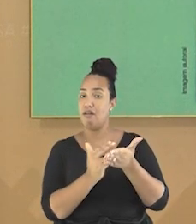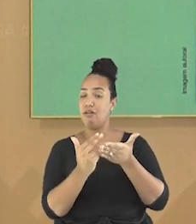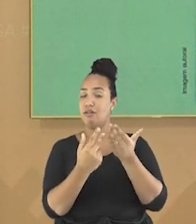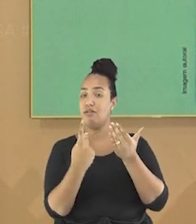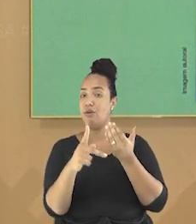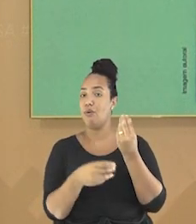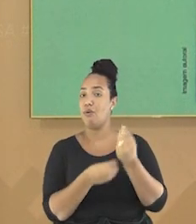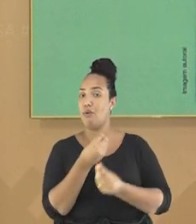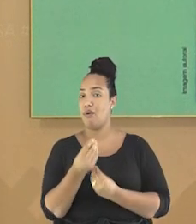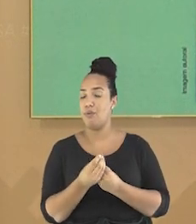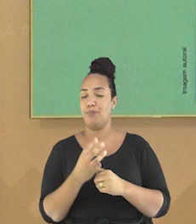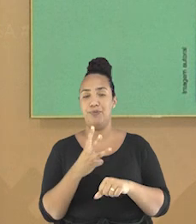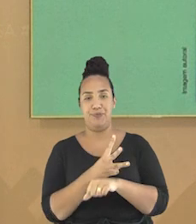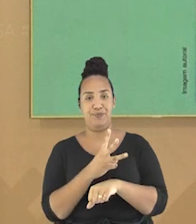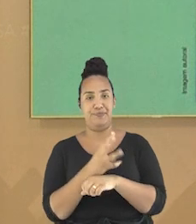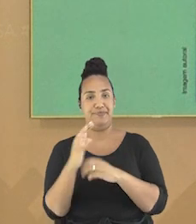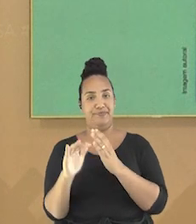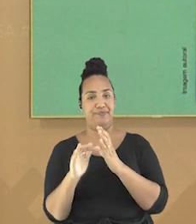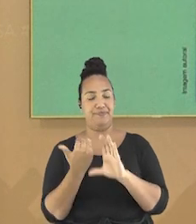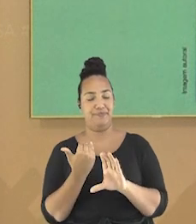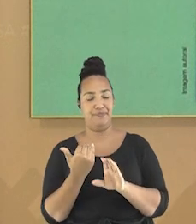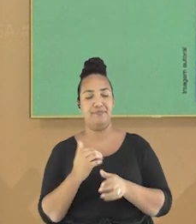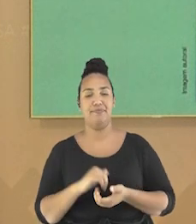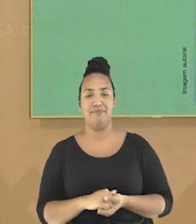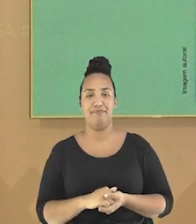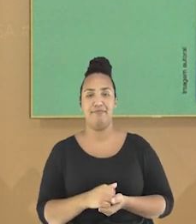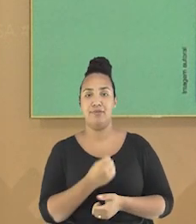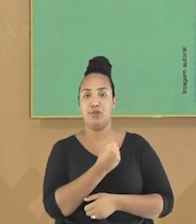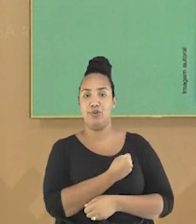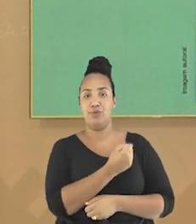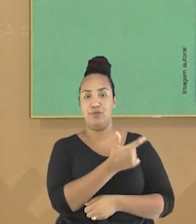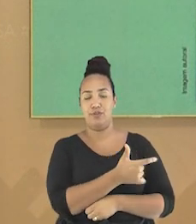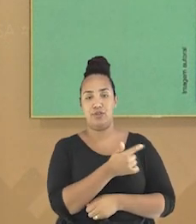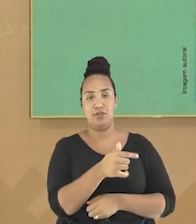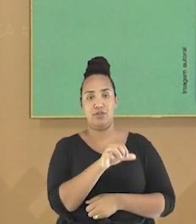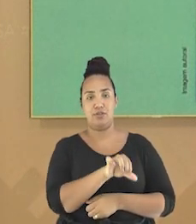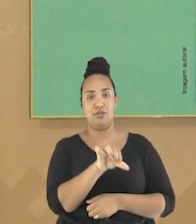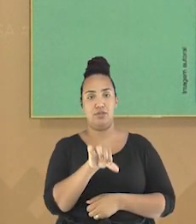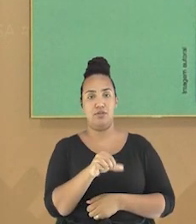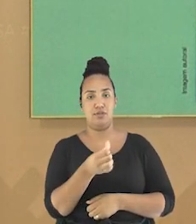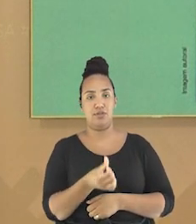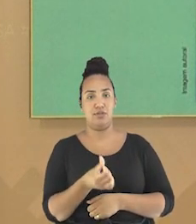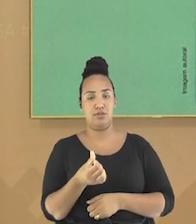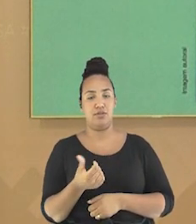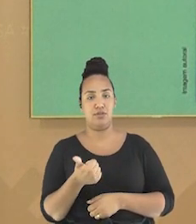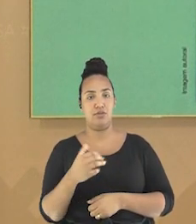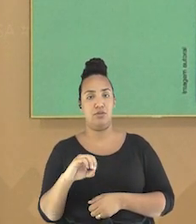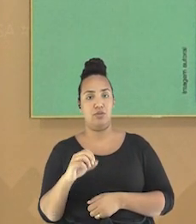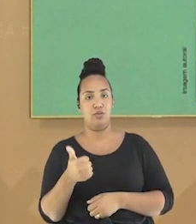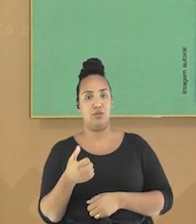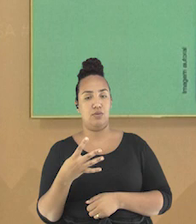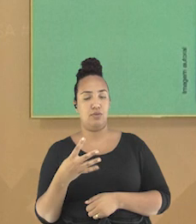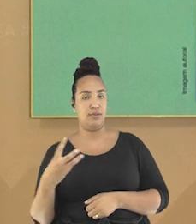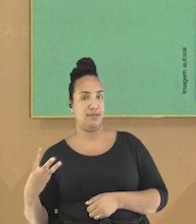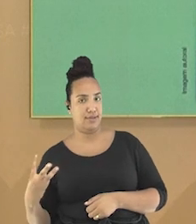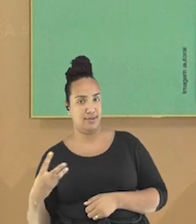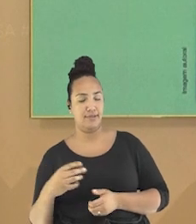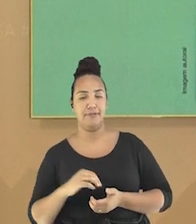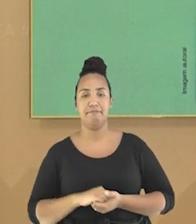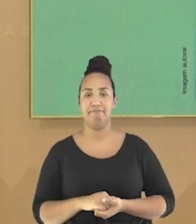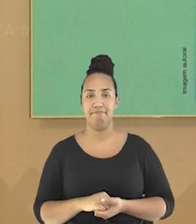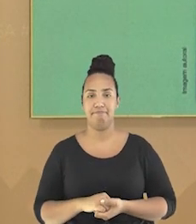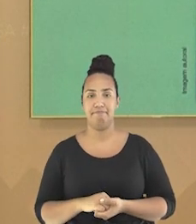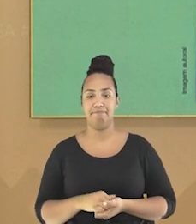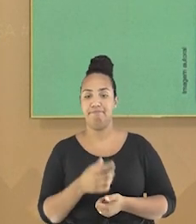sua arte através do nosso WhatsApp, que é o 27 9966